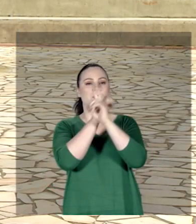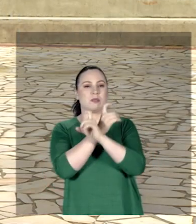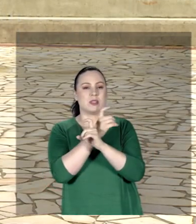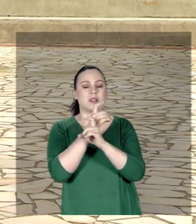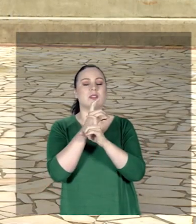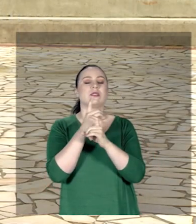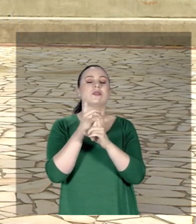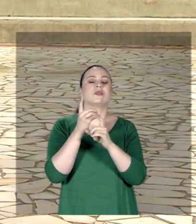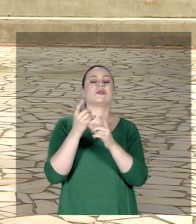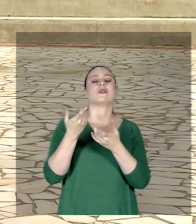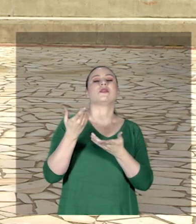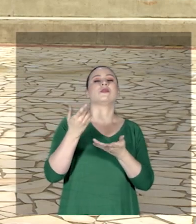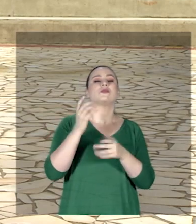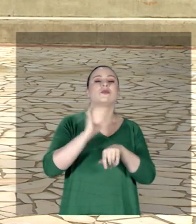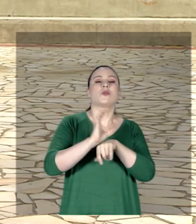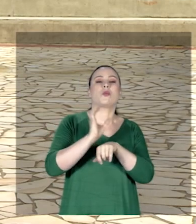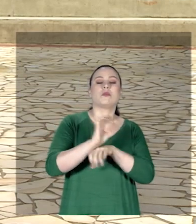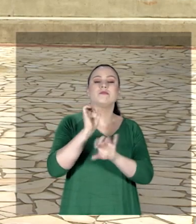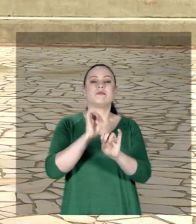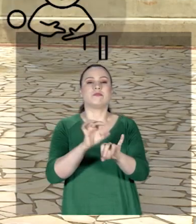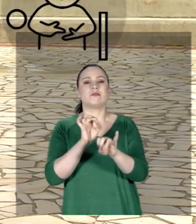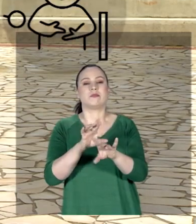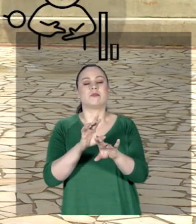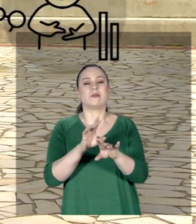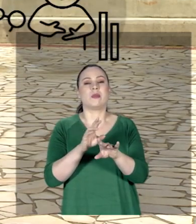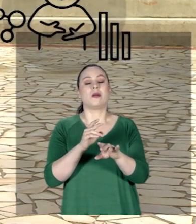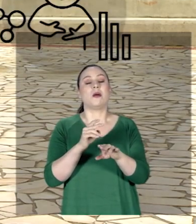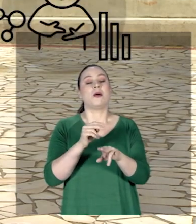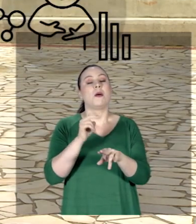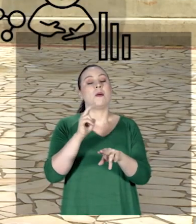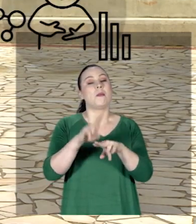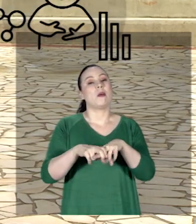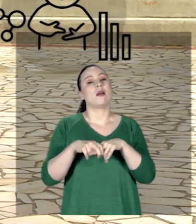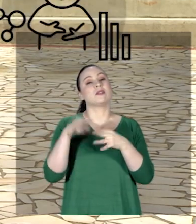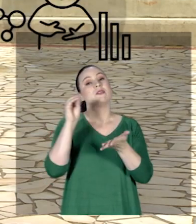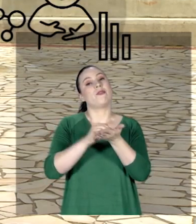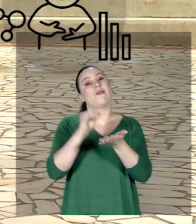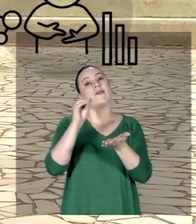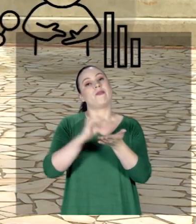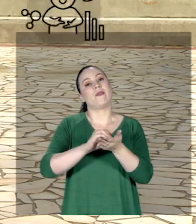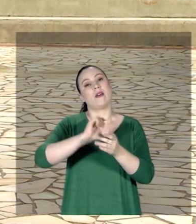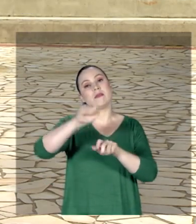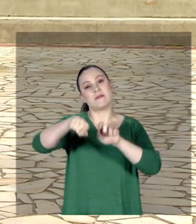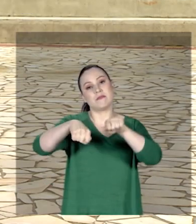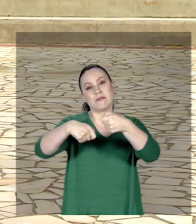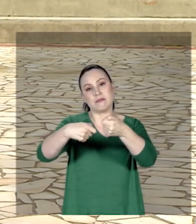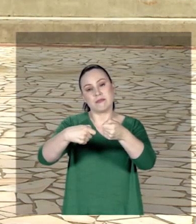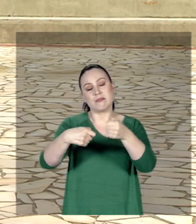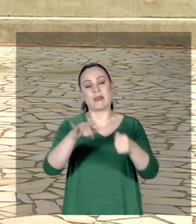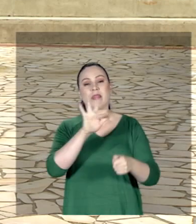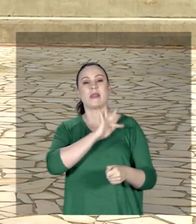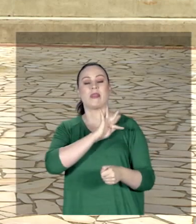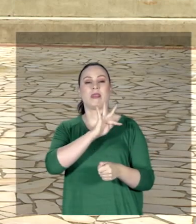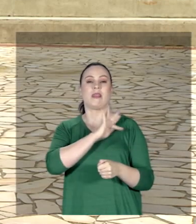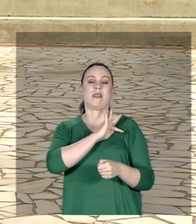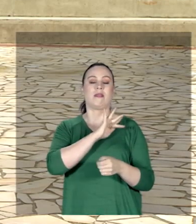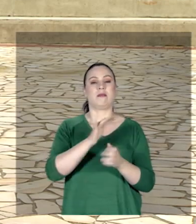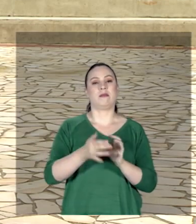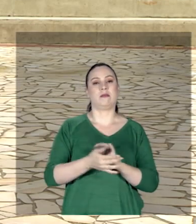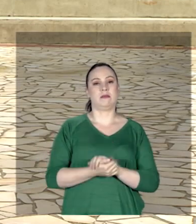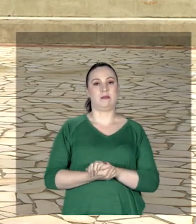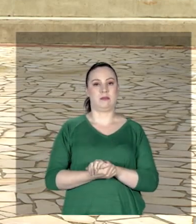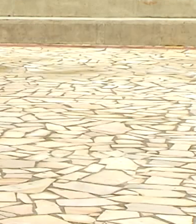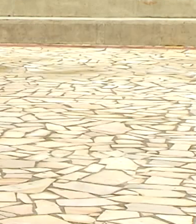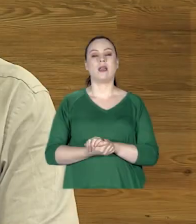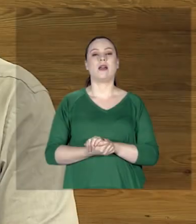esta capacitação reside na escassez de sinais terminológicos em todas as áreas do conhecimento